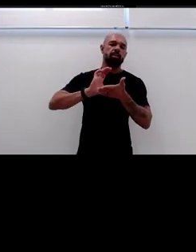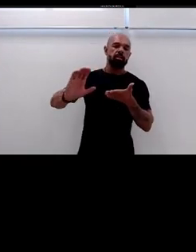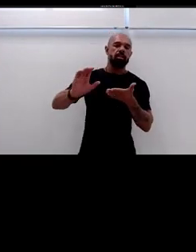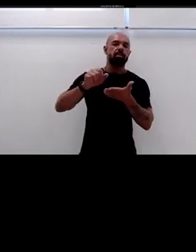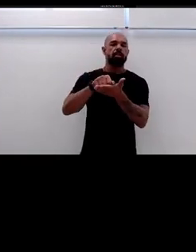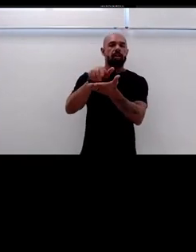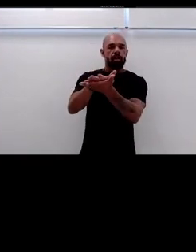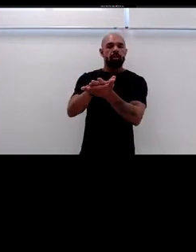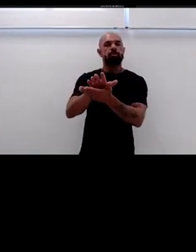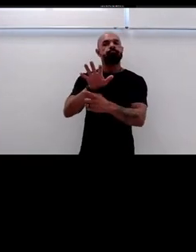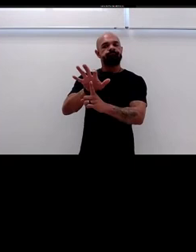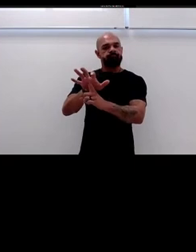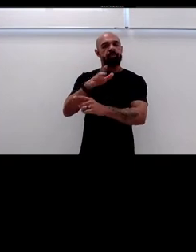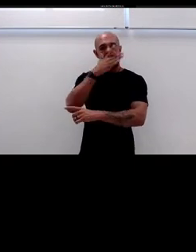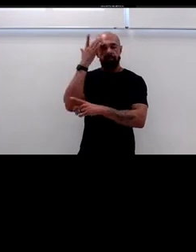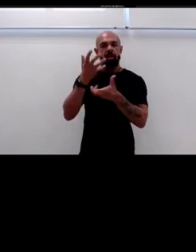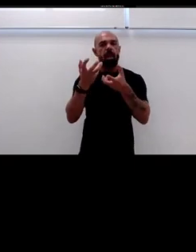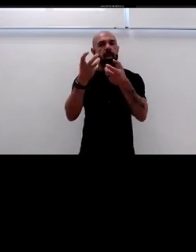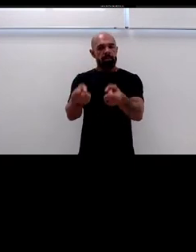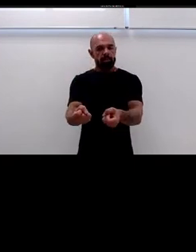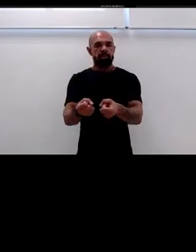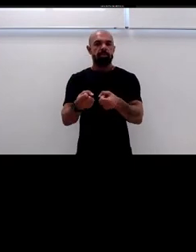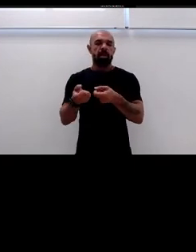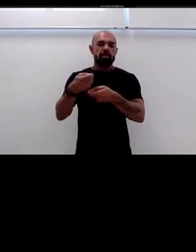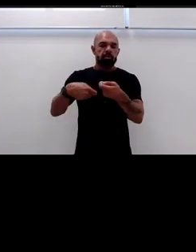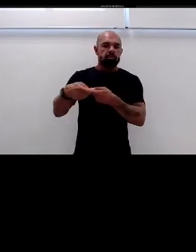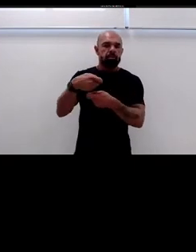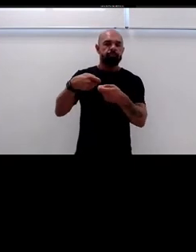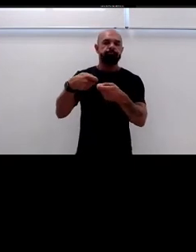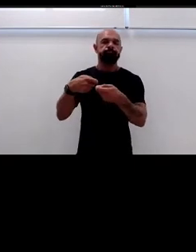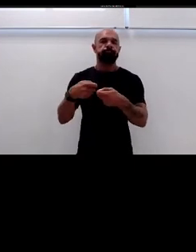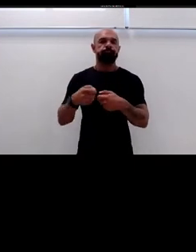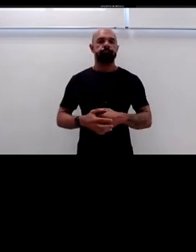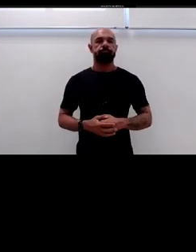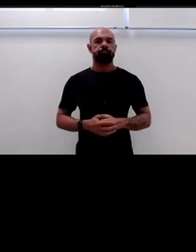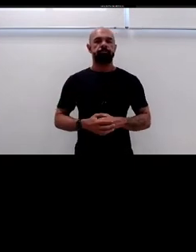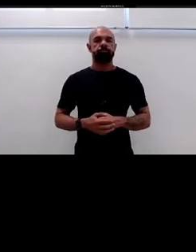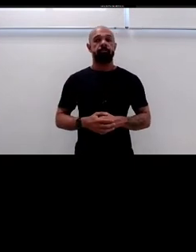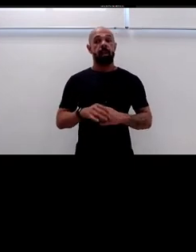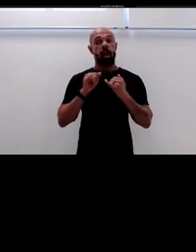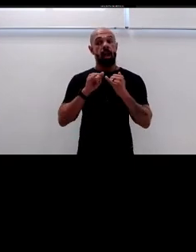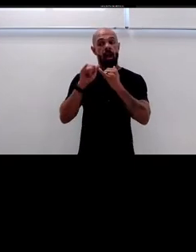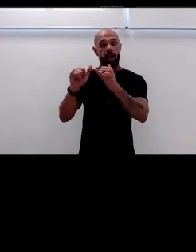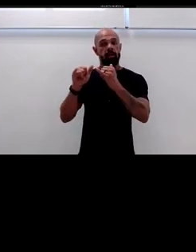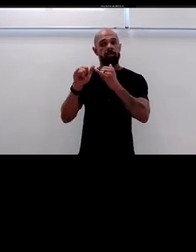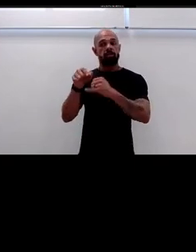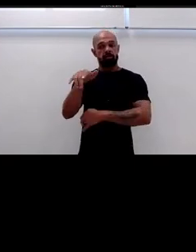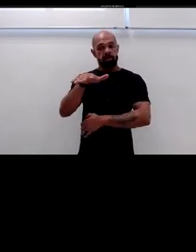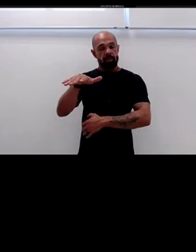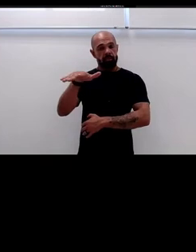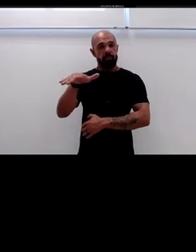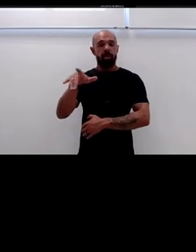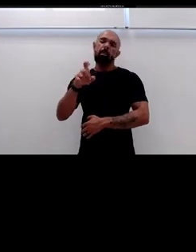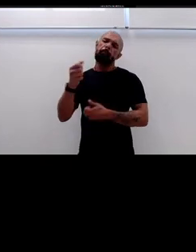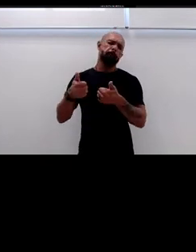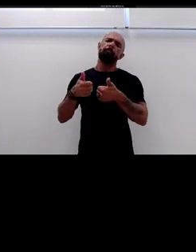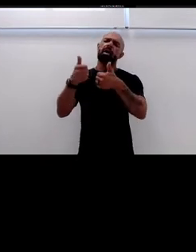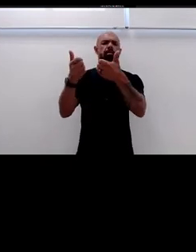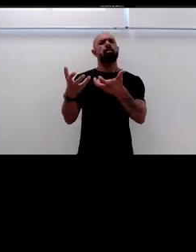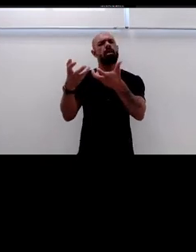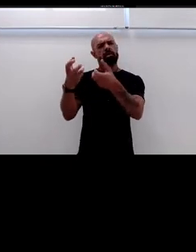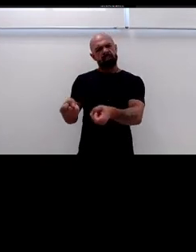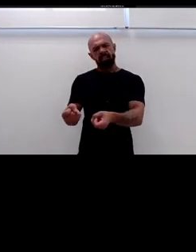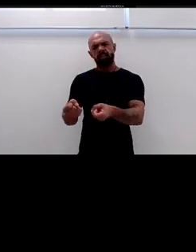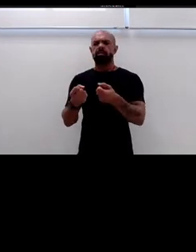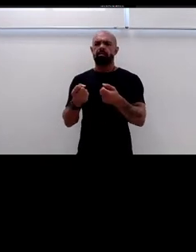a pessoa a aceitar essa negociação, dizendo para essas pessoas que era melhor aceitar aquela